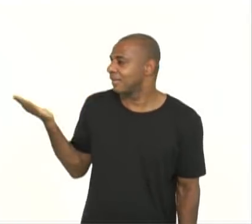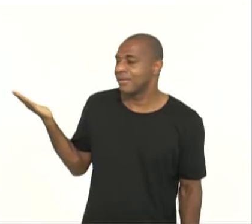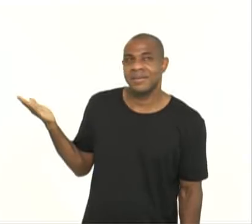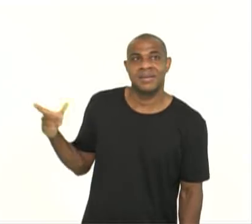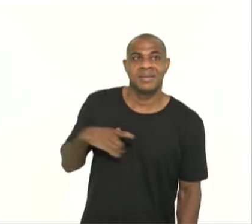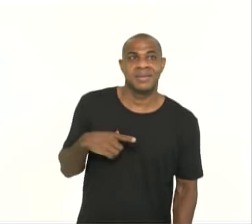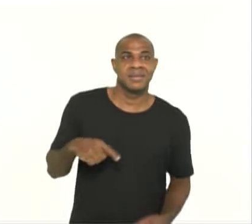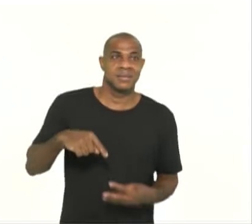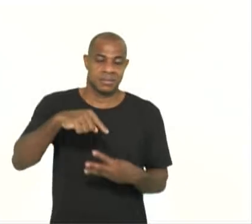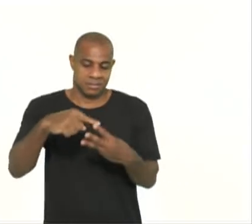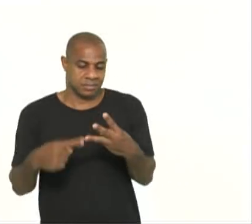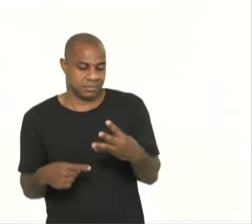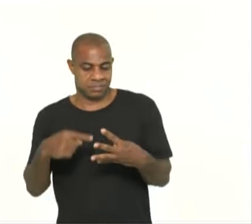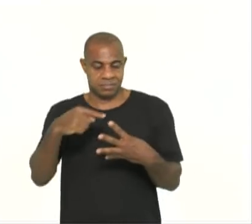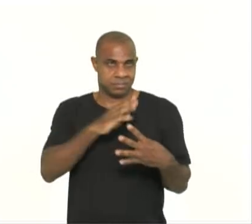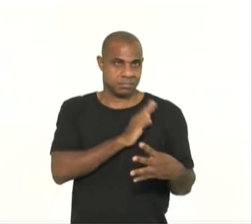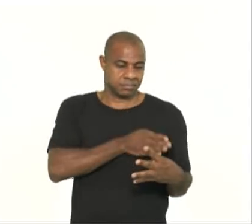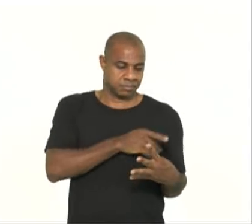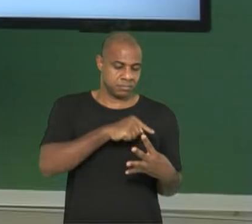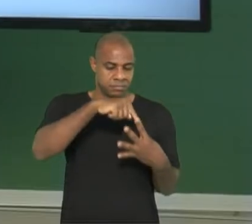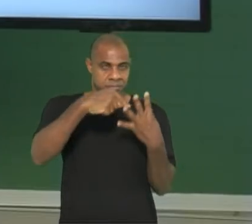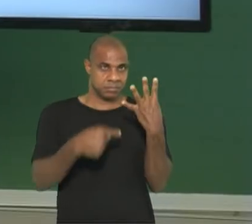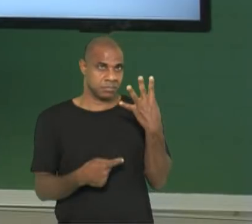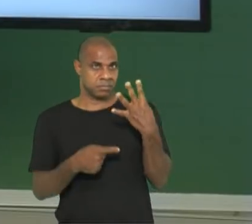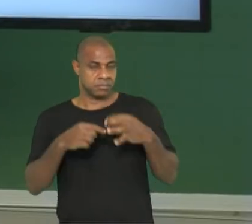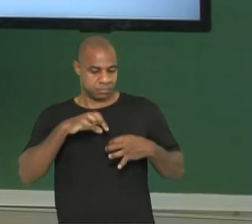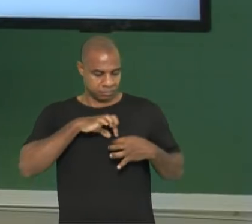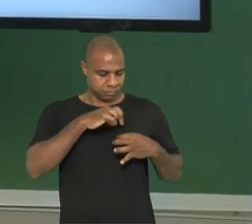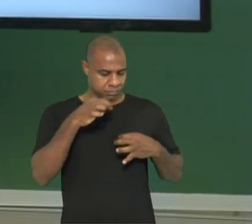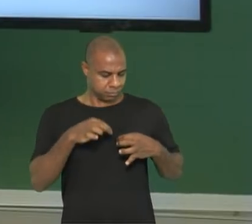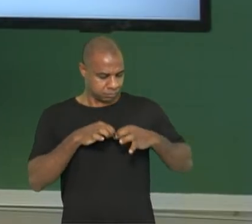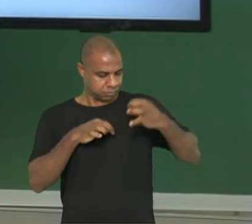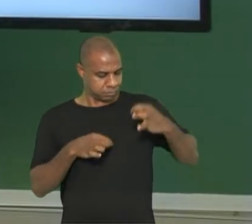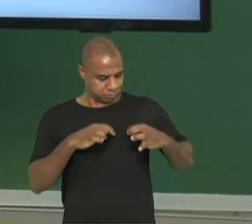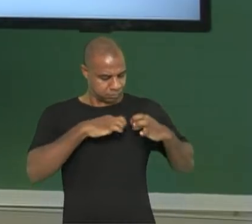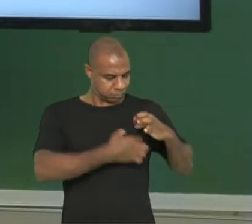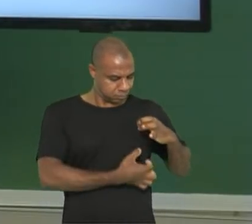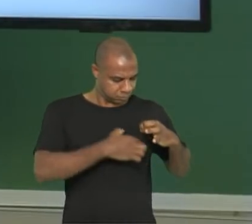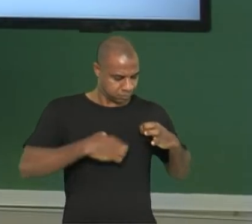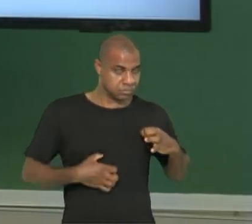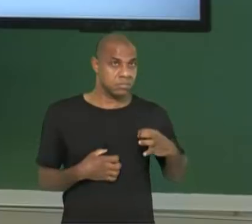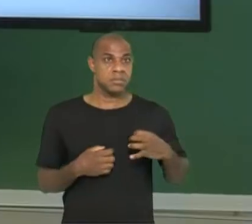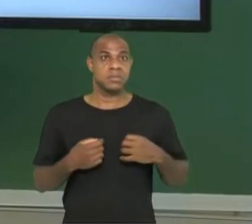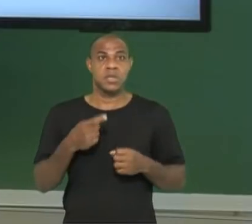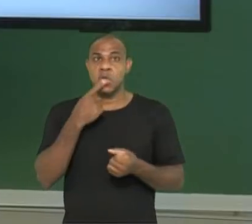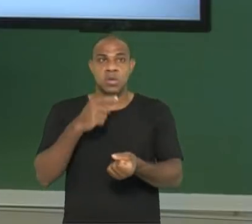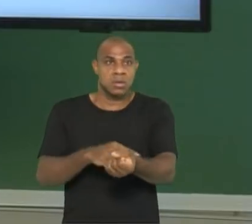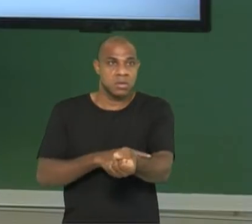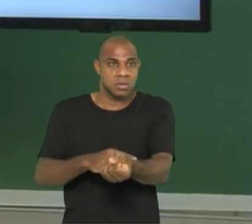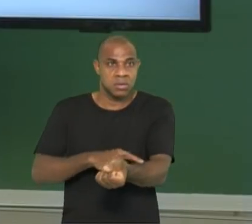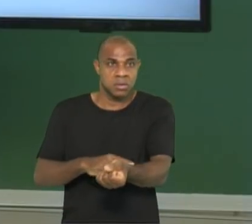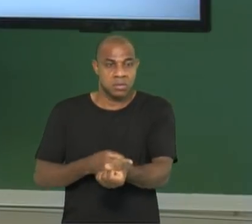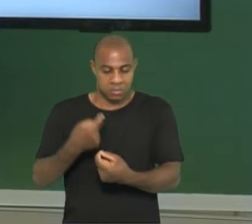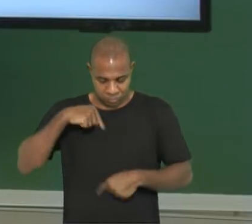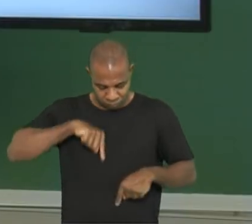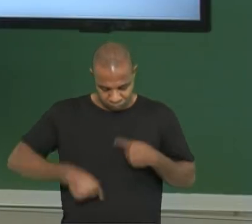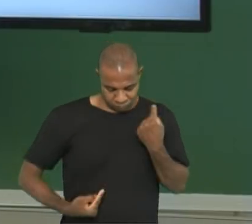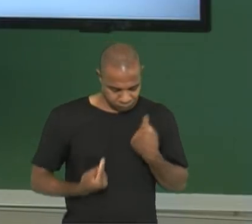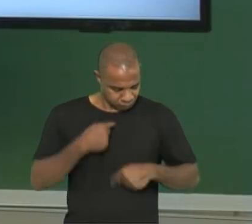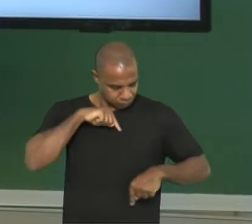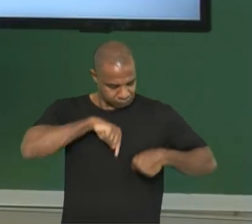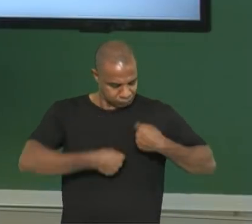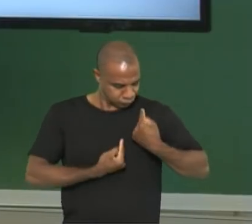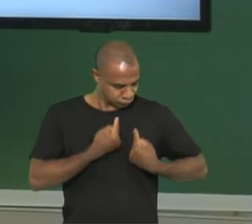4 câmaras, então 2 átrios e 2 ventrículos. O sangue desses animais, de todos eles, dos répteis,